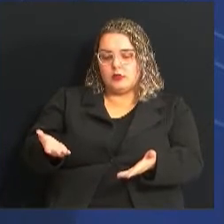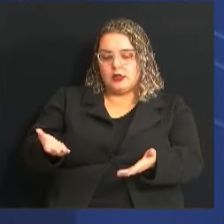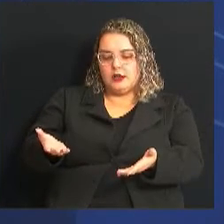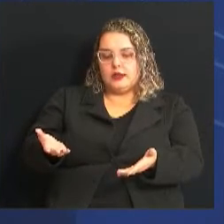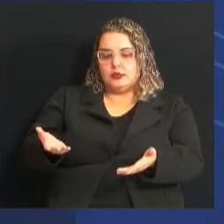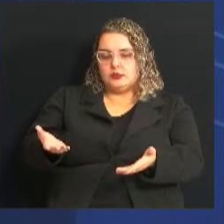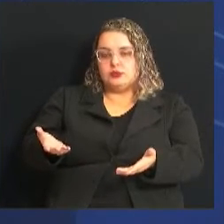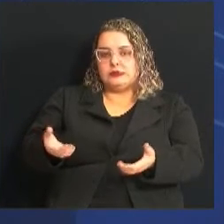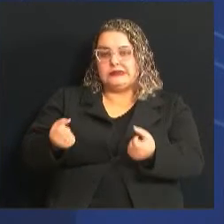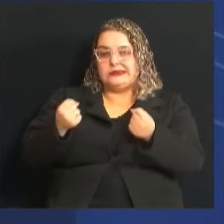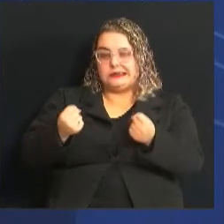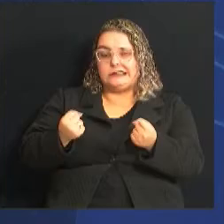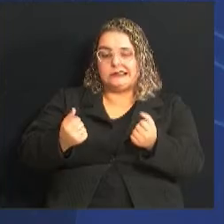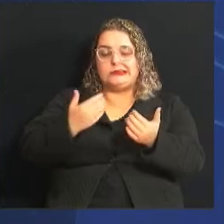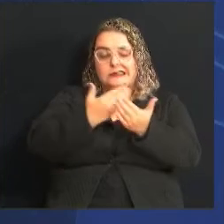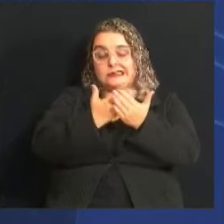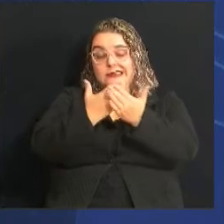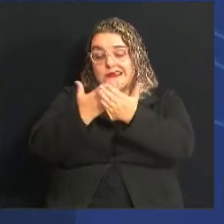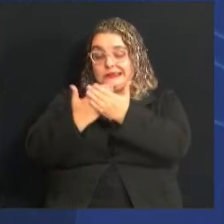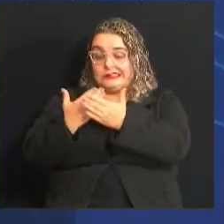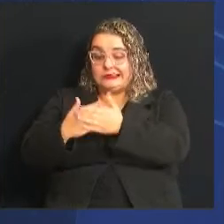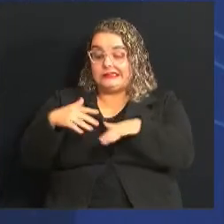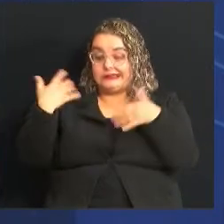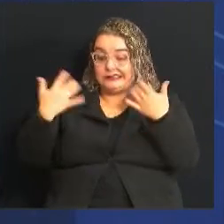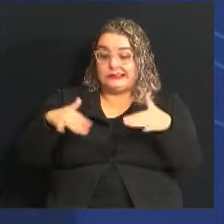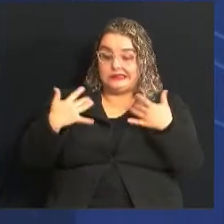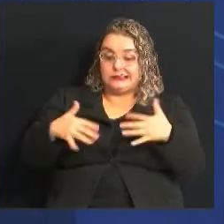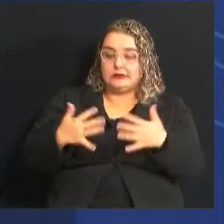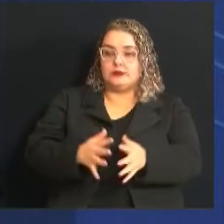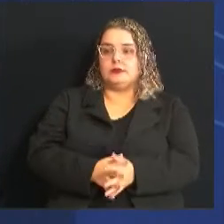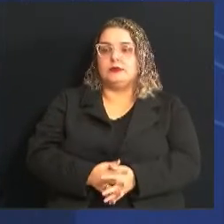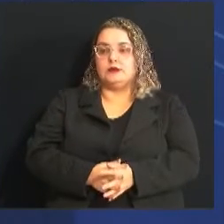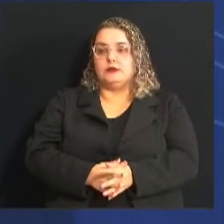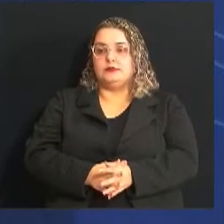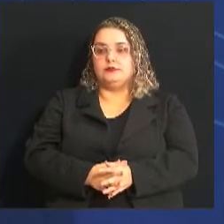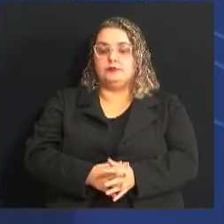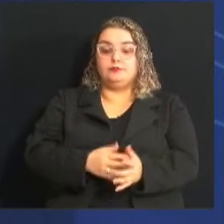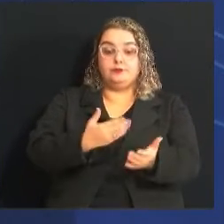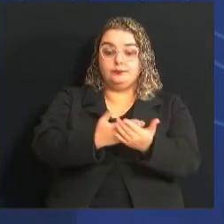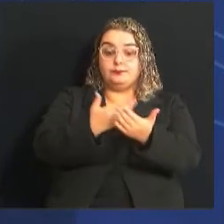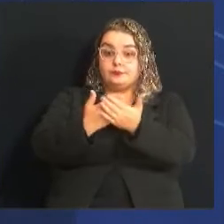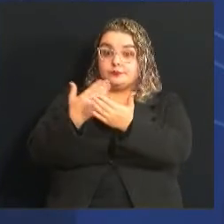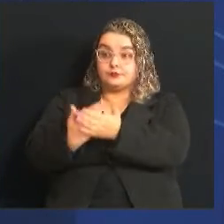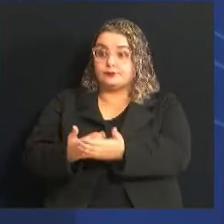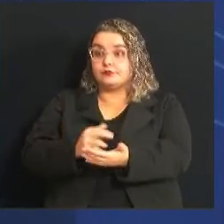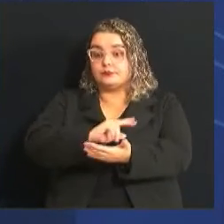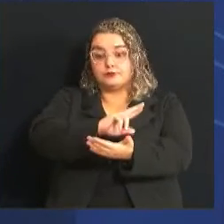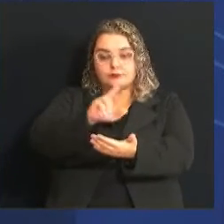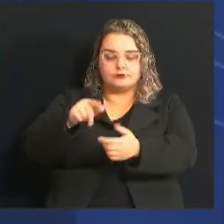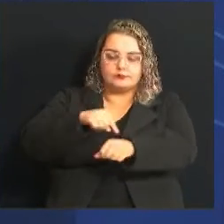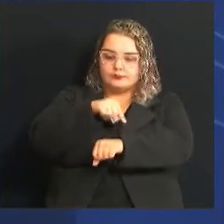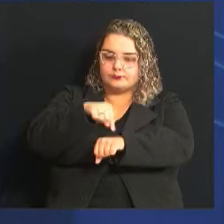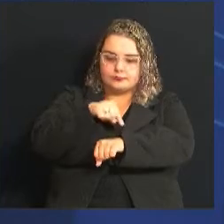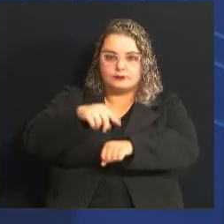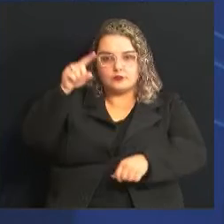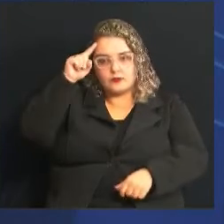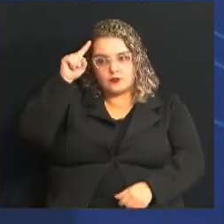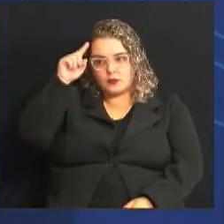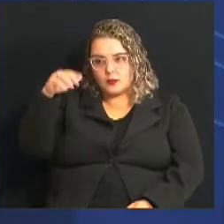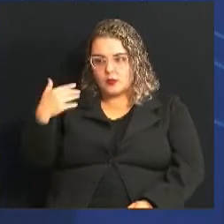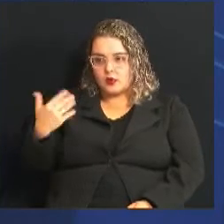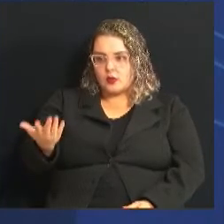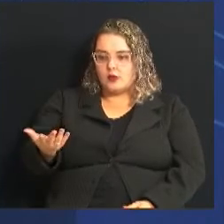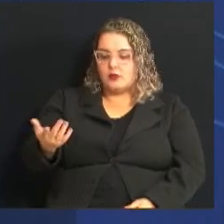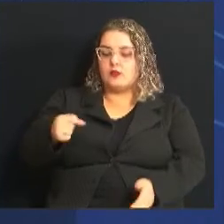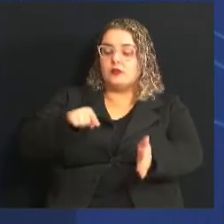muito pesado aí nos estudos e tudo mais, estudam muito, muitas horas, todos os dias. Bom, vou te fazer